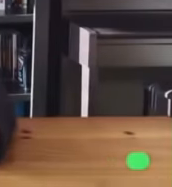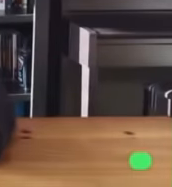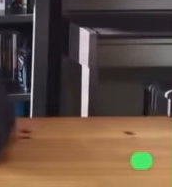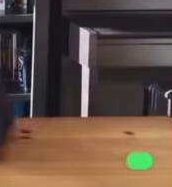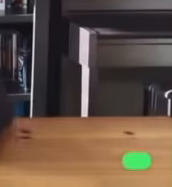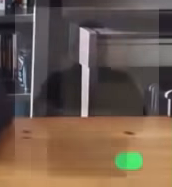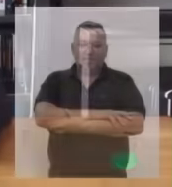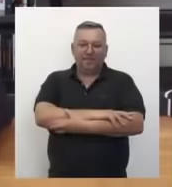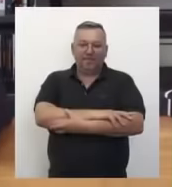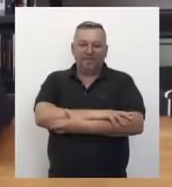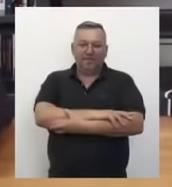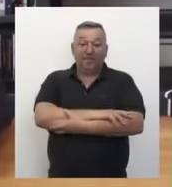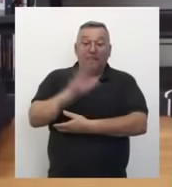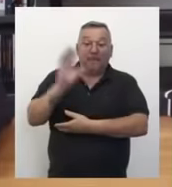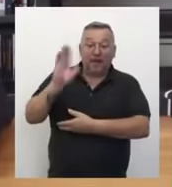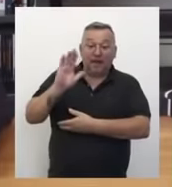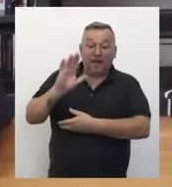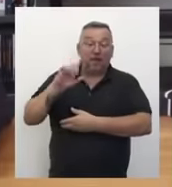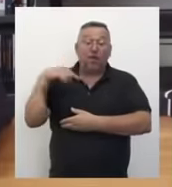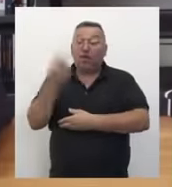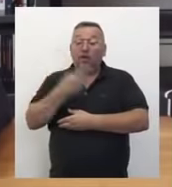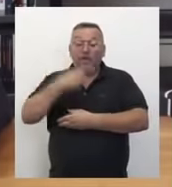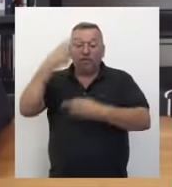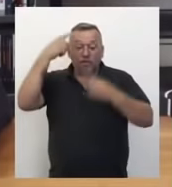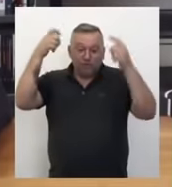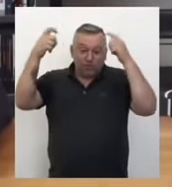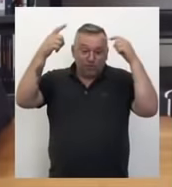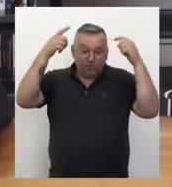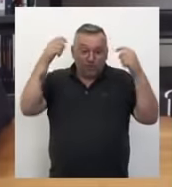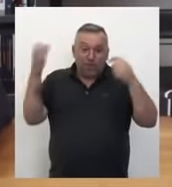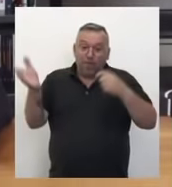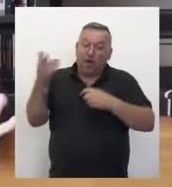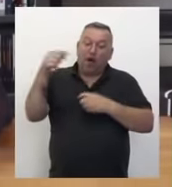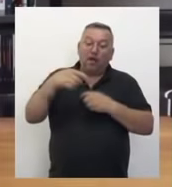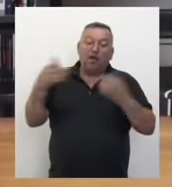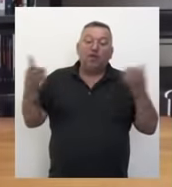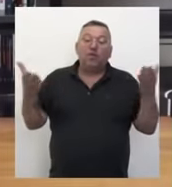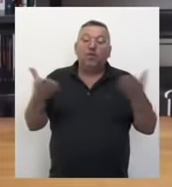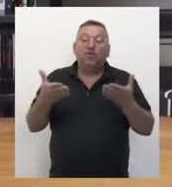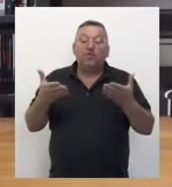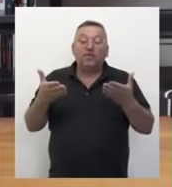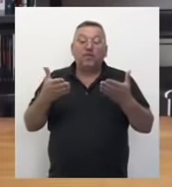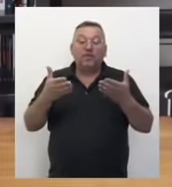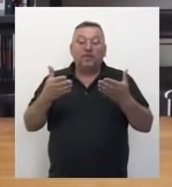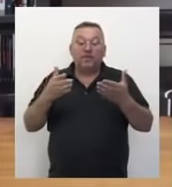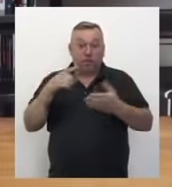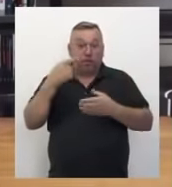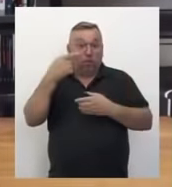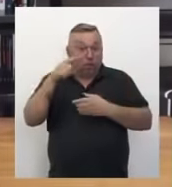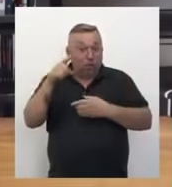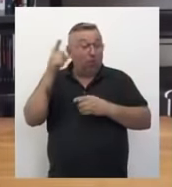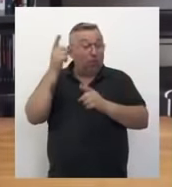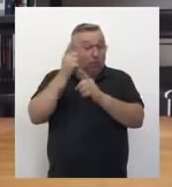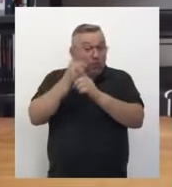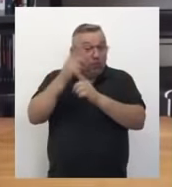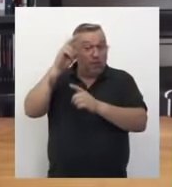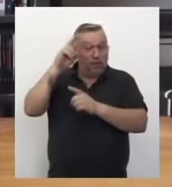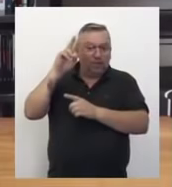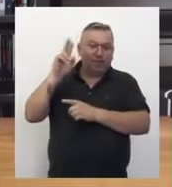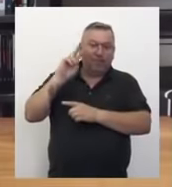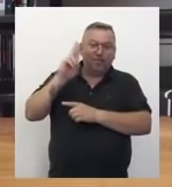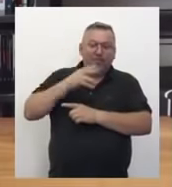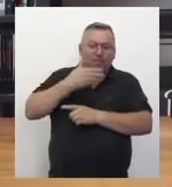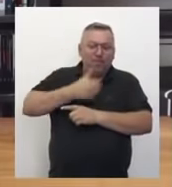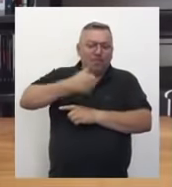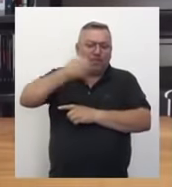E aí, o que nós vamos inventar no Bora Criar de hoje, hein? Bom, no nosso último encontro, nós olhamos melhor para o